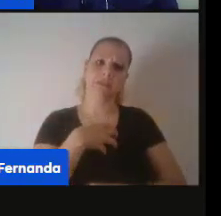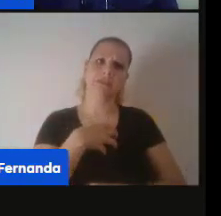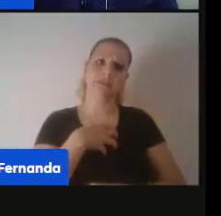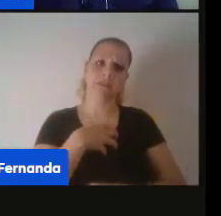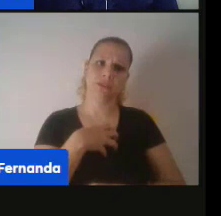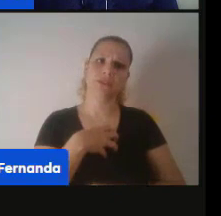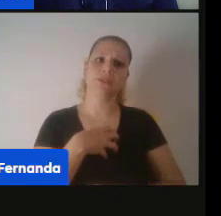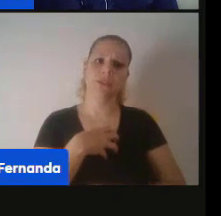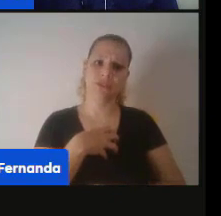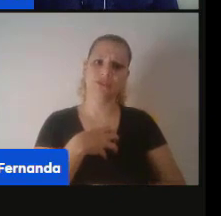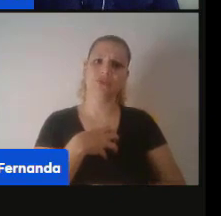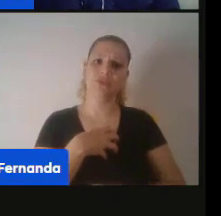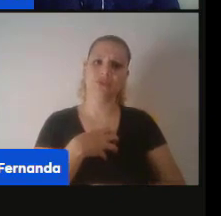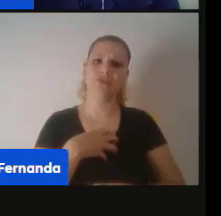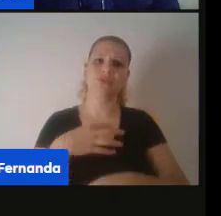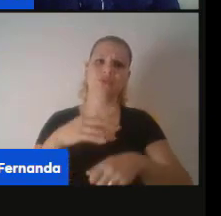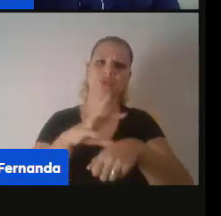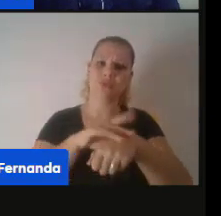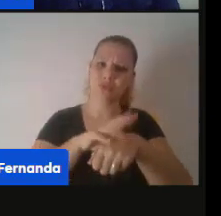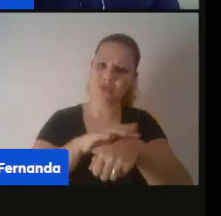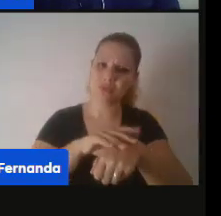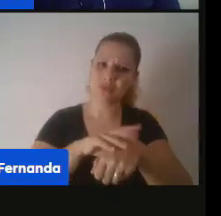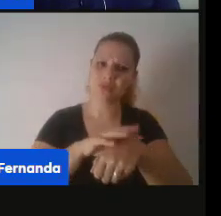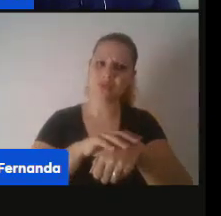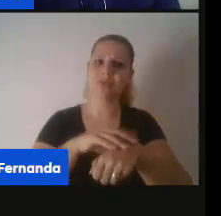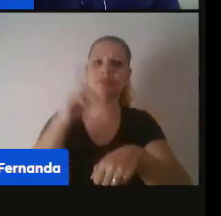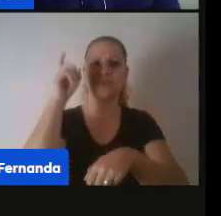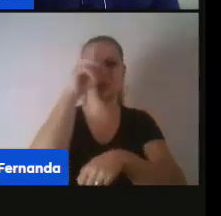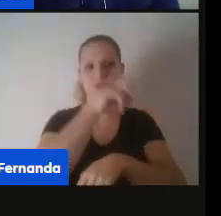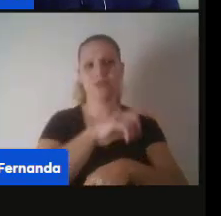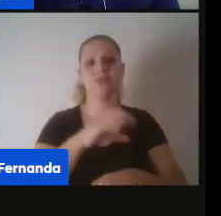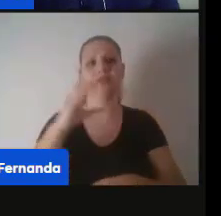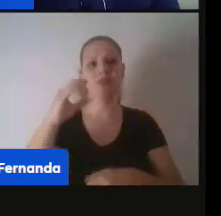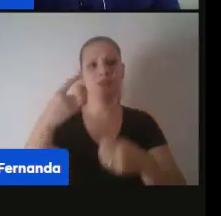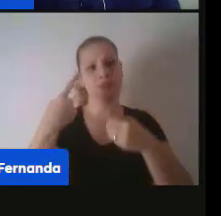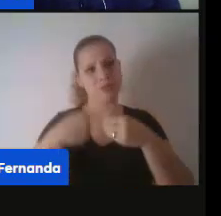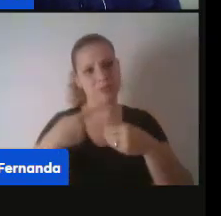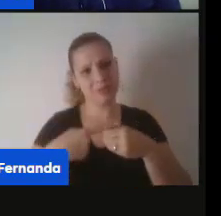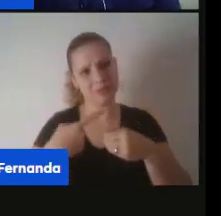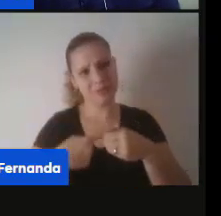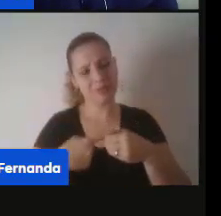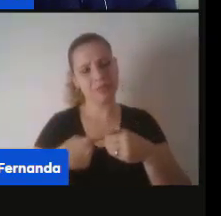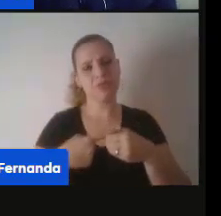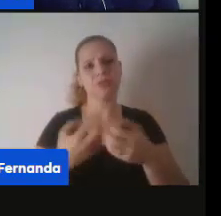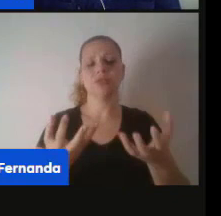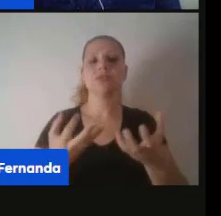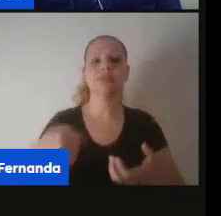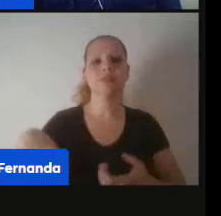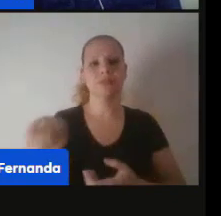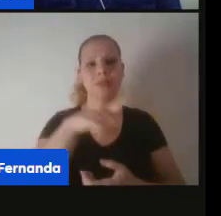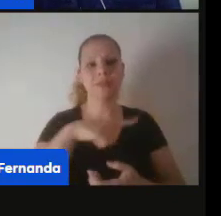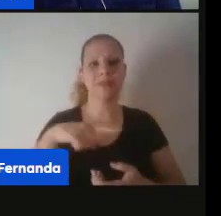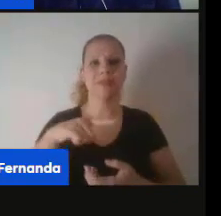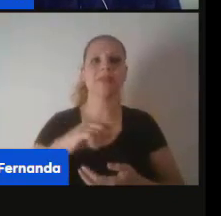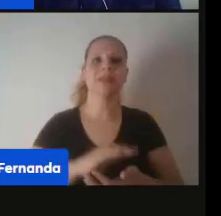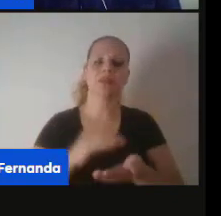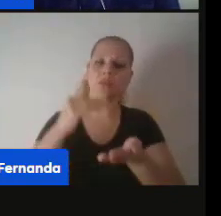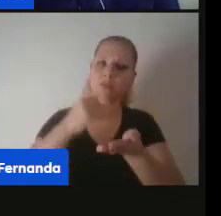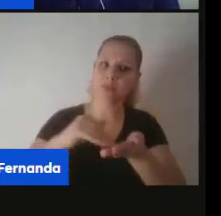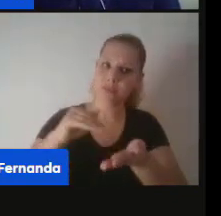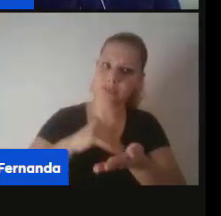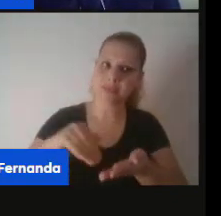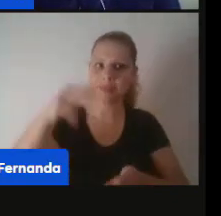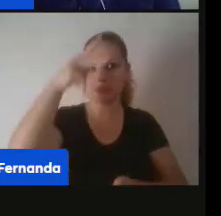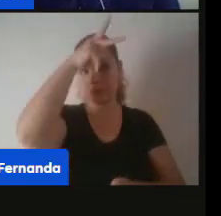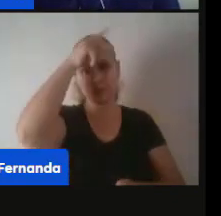essas arboviroses, essas doenças que assolam a nossa cidade. E essa sensibilização a gente espera com a Secretaria Municipal de Saúde, com